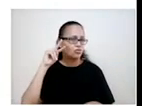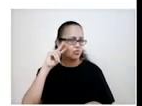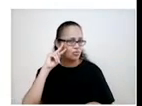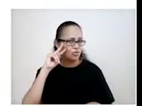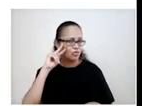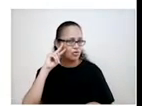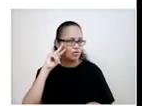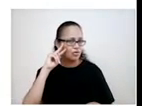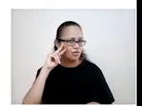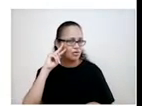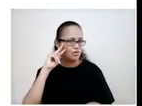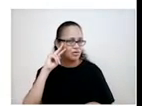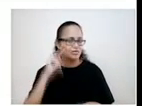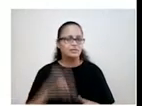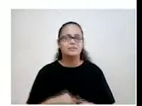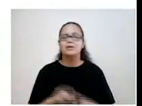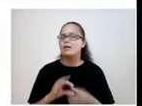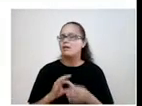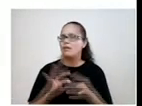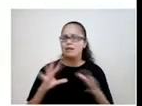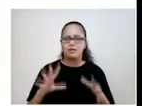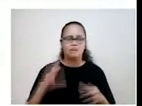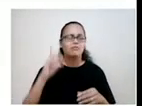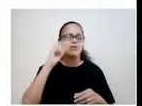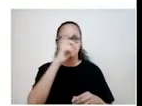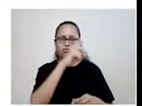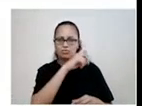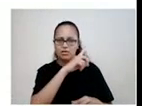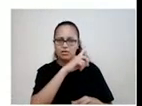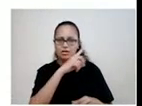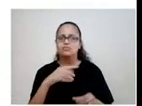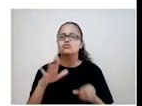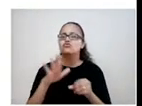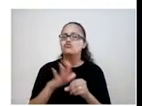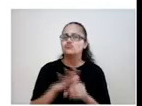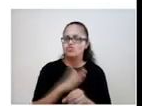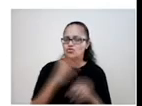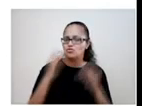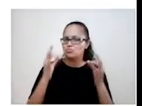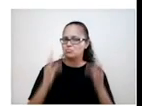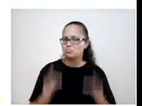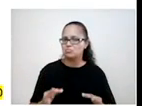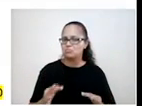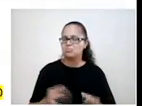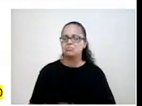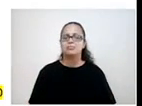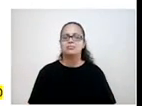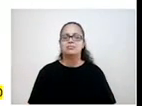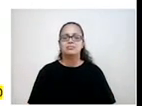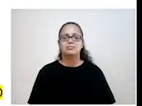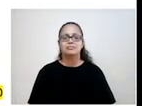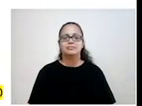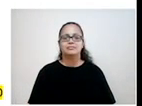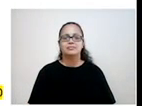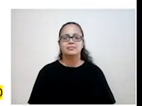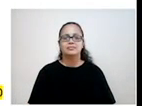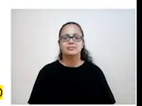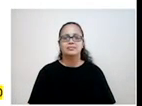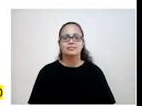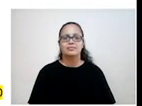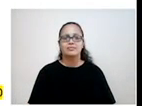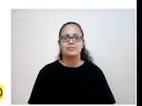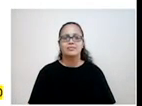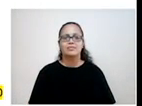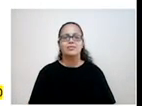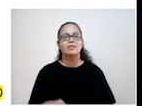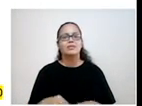desígnios das divindades e, por isso, cheio de dignidade. Entre os grandes